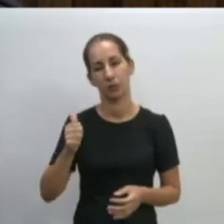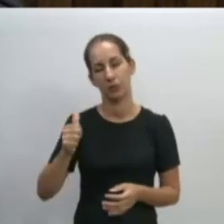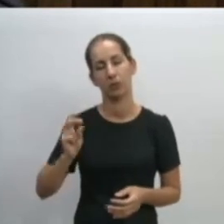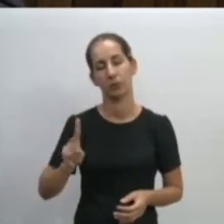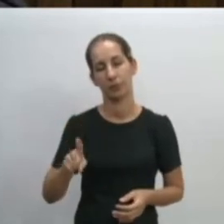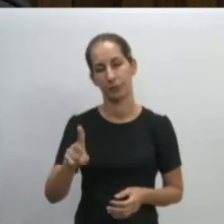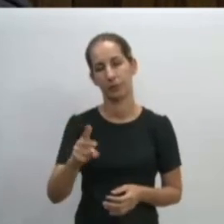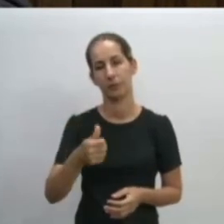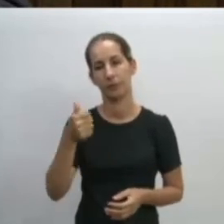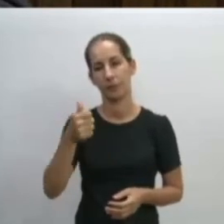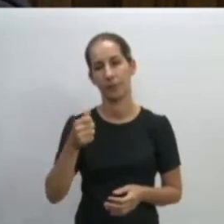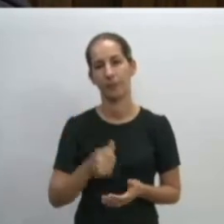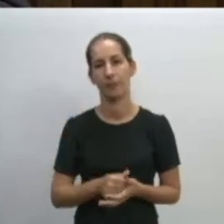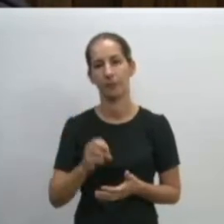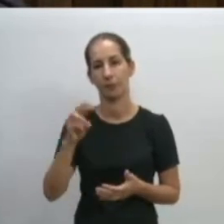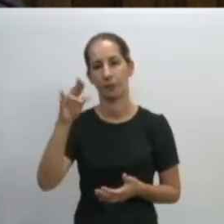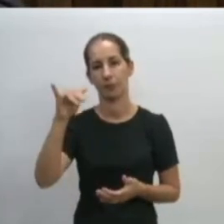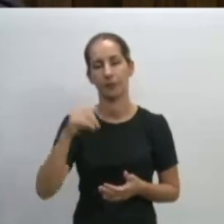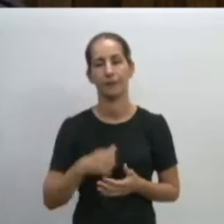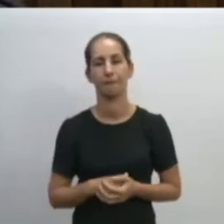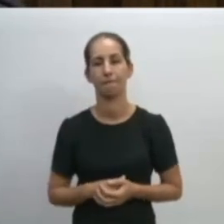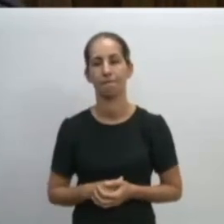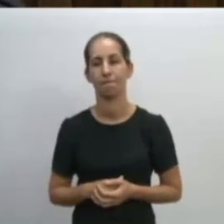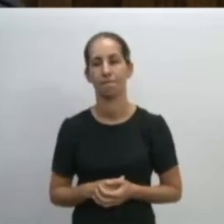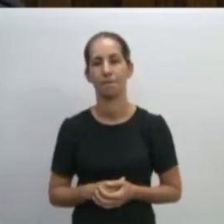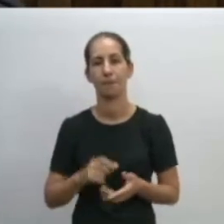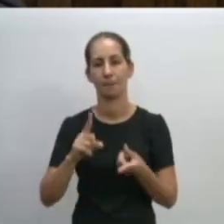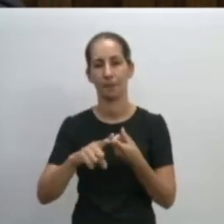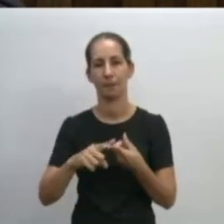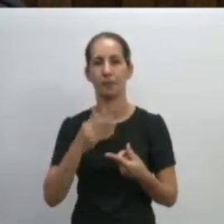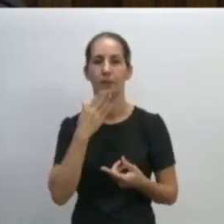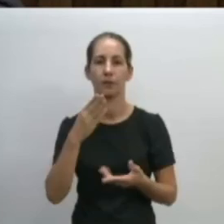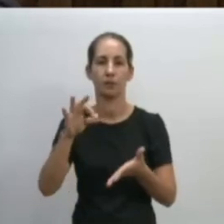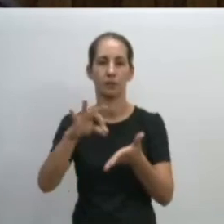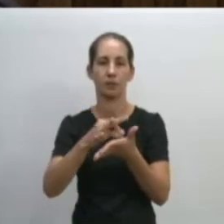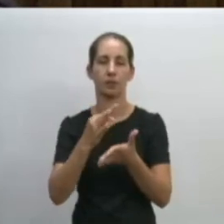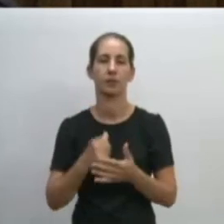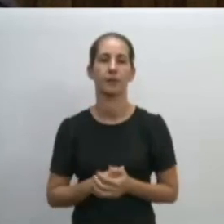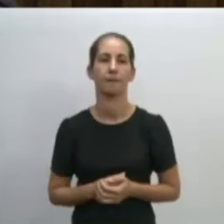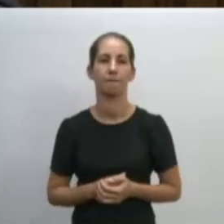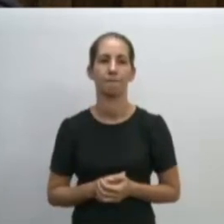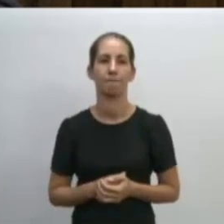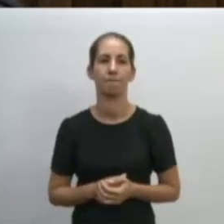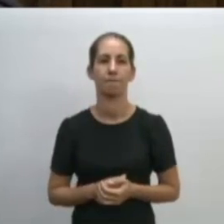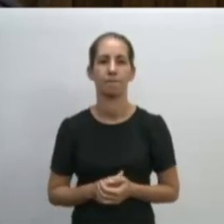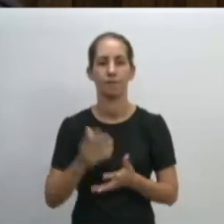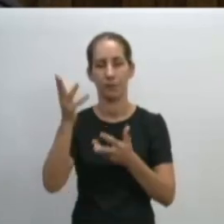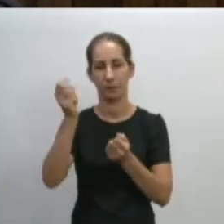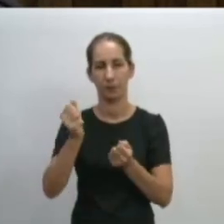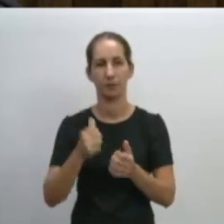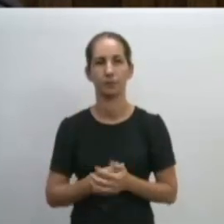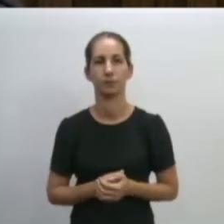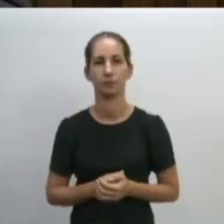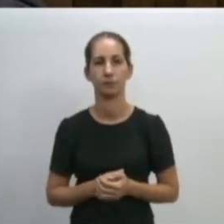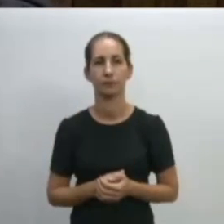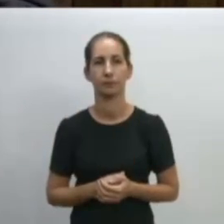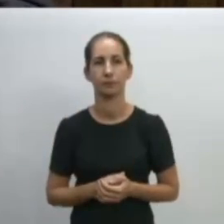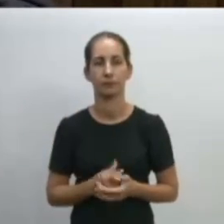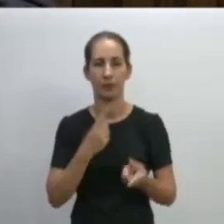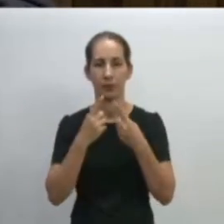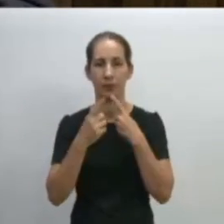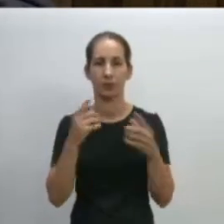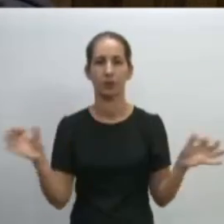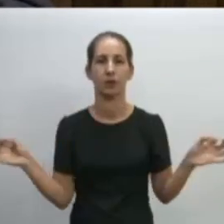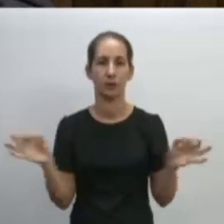estão. Aprovado. Vereador Milclay. Também queria pedir subscrição. Deferido pela mesa. Obrigado.